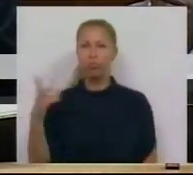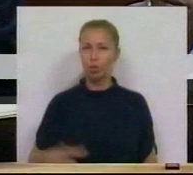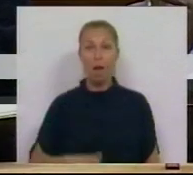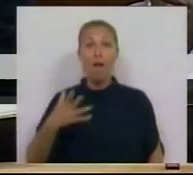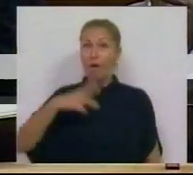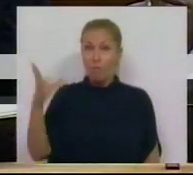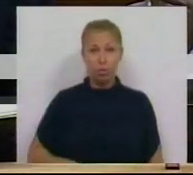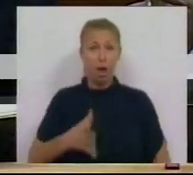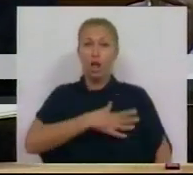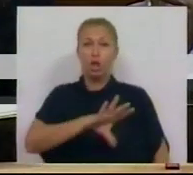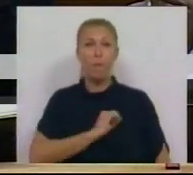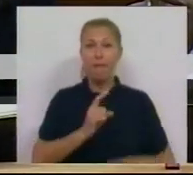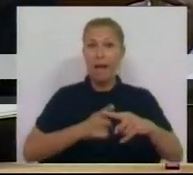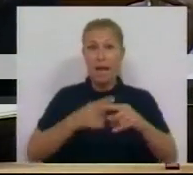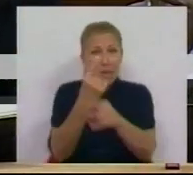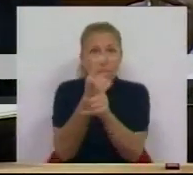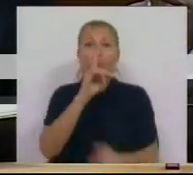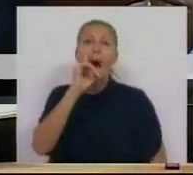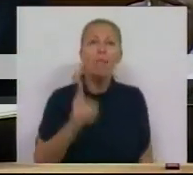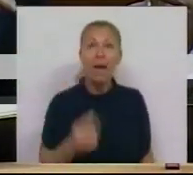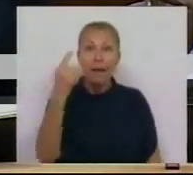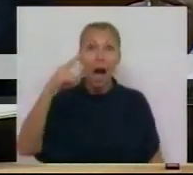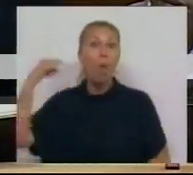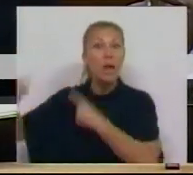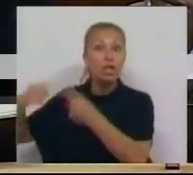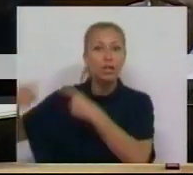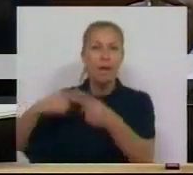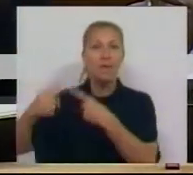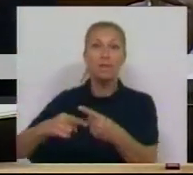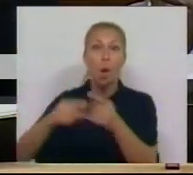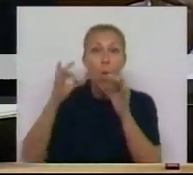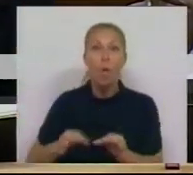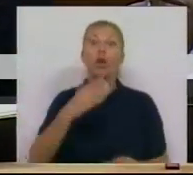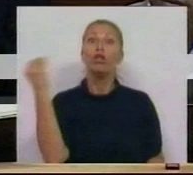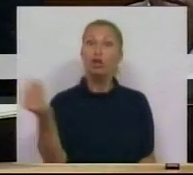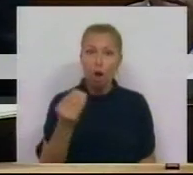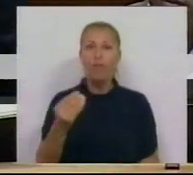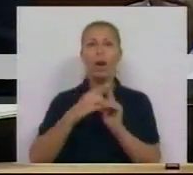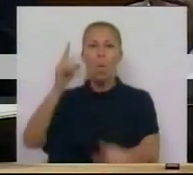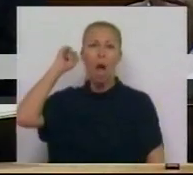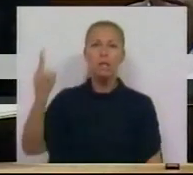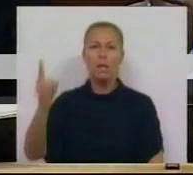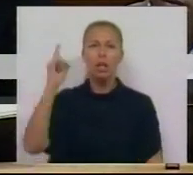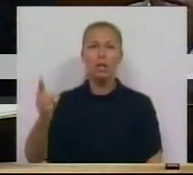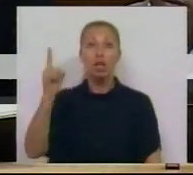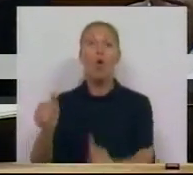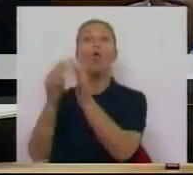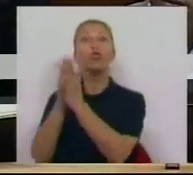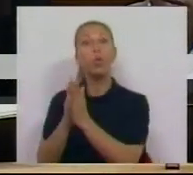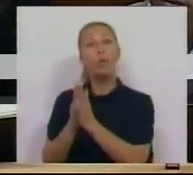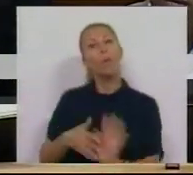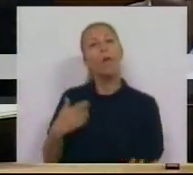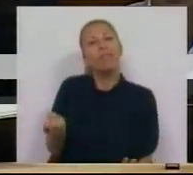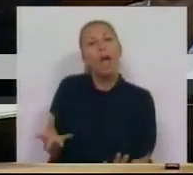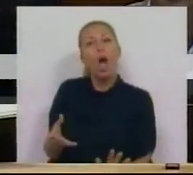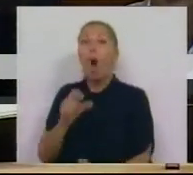ou mesmo na Alemanha, uma geração inteira de jovens a quem foi exigido tudo e a quem não foi dada nenhuma oportunidade. E hoje é